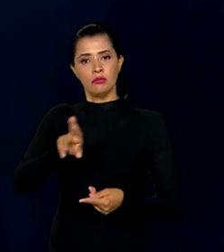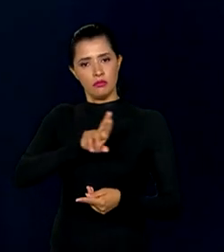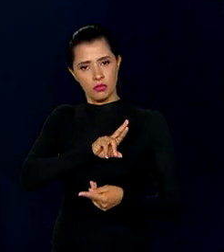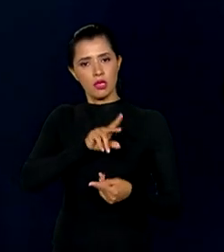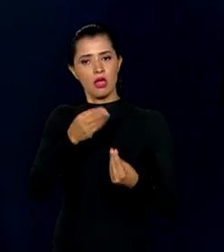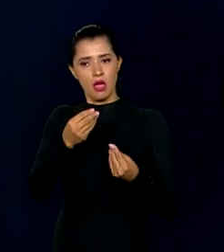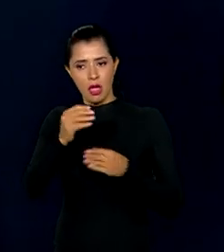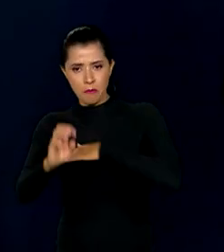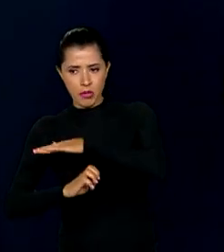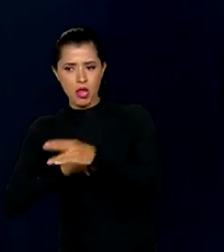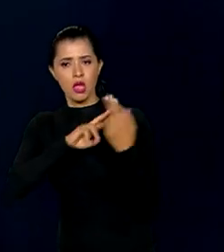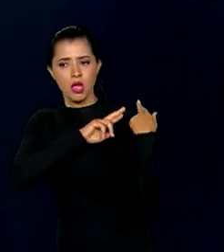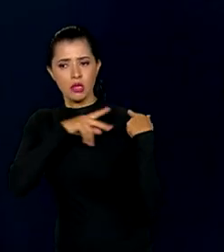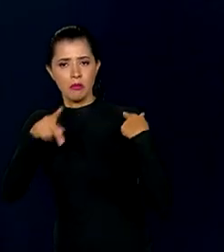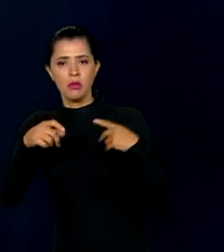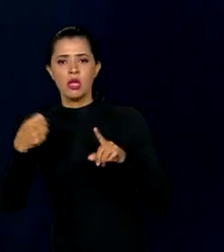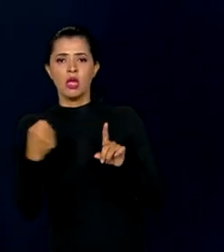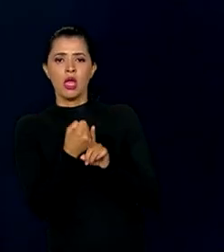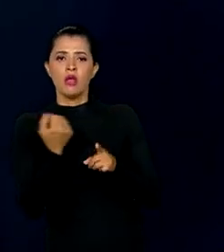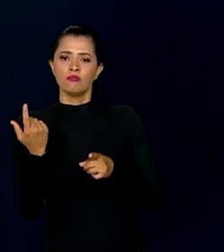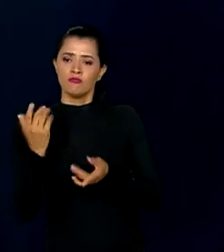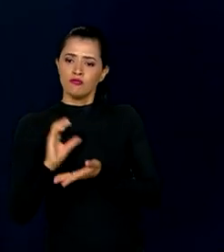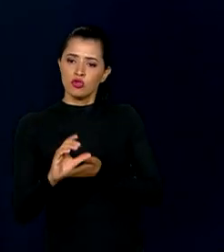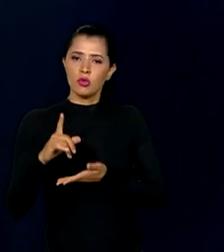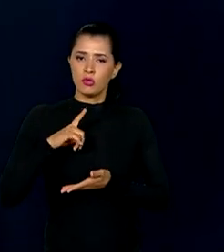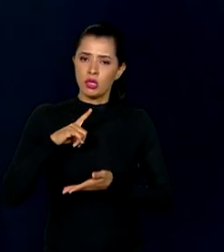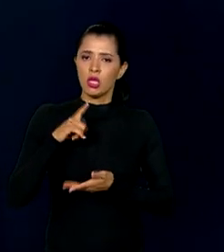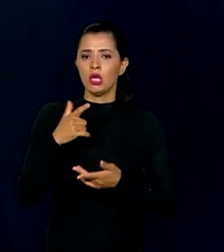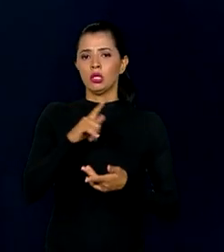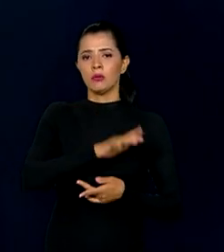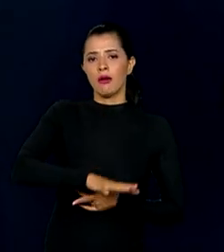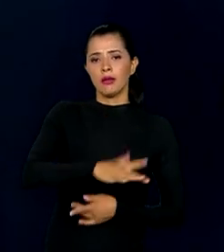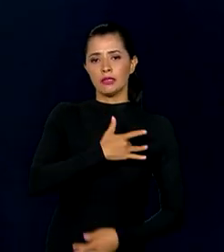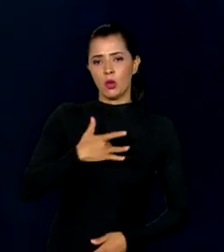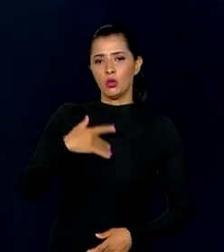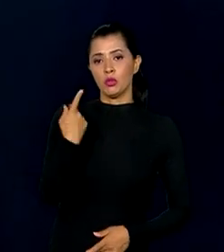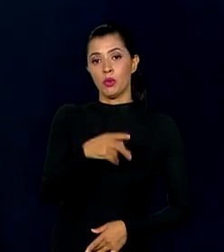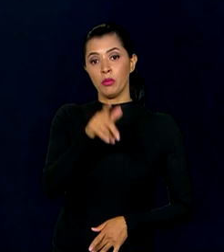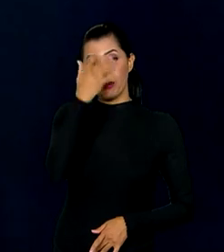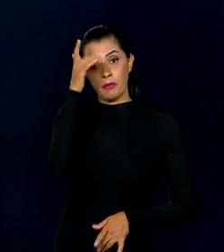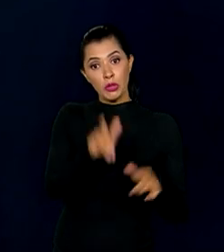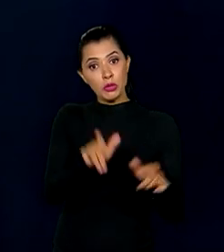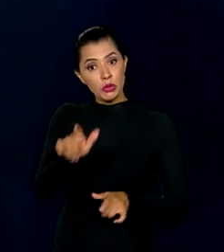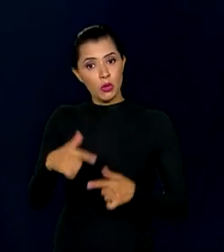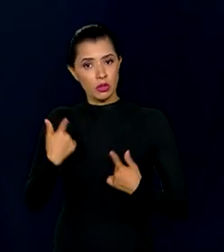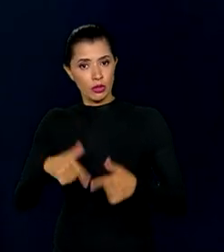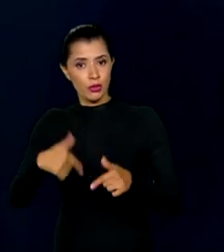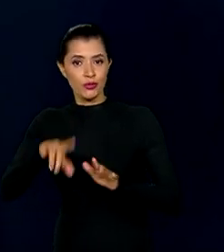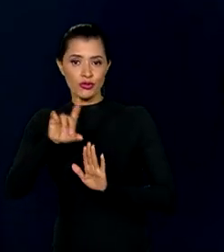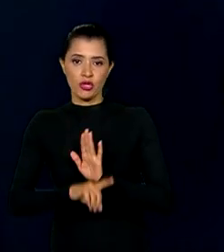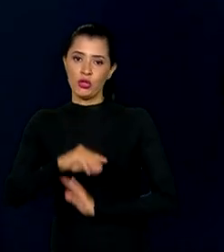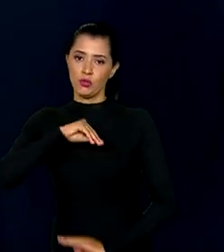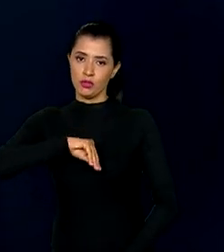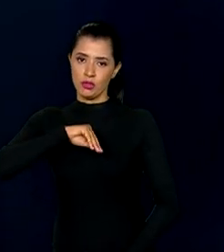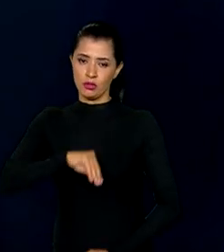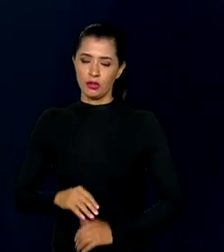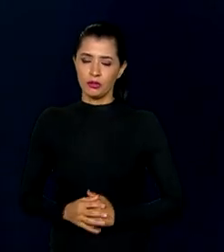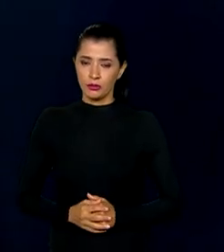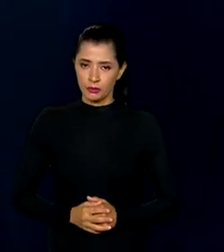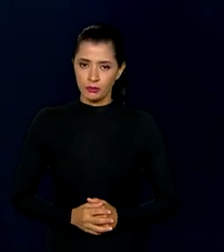responsabilizar as empresas pelos impactos que os seus investimentos têm sobre a saúde dos trabalhadores, seus direitos e os salários.